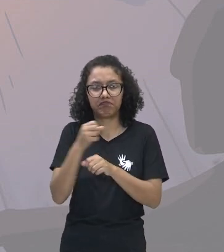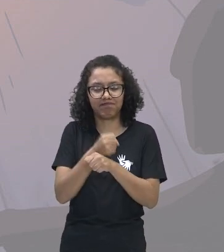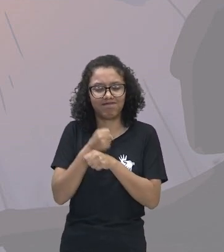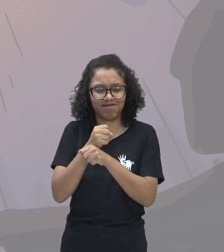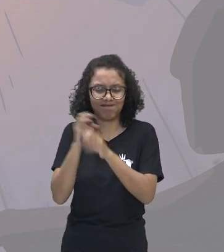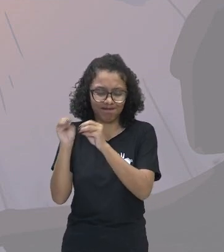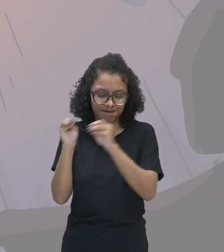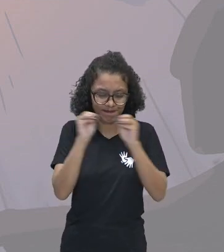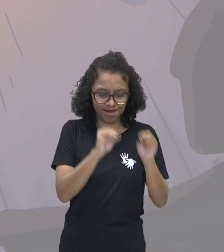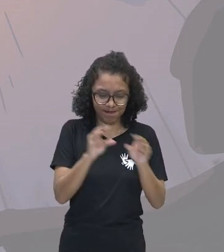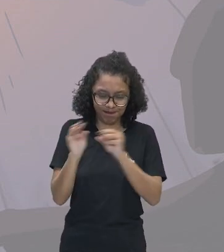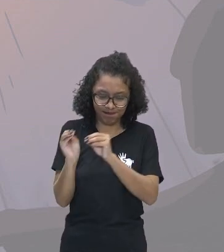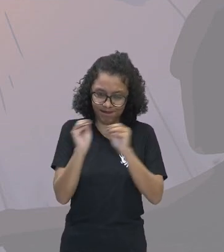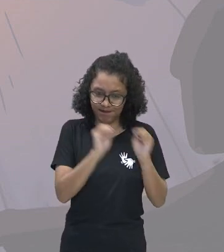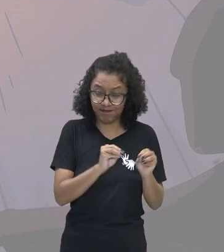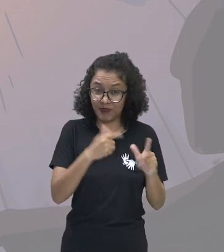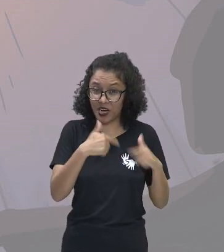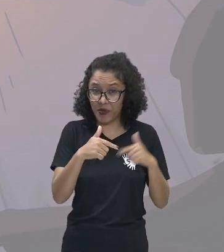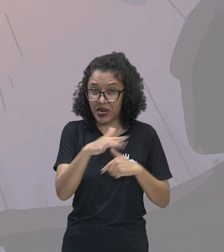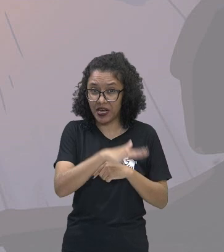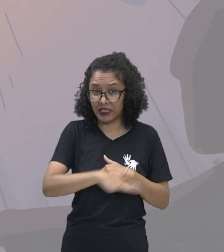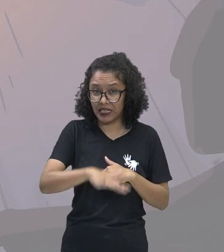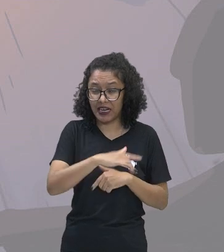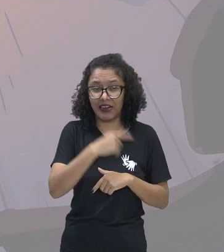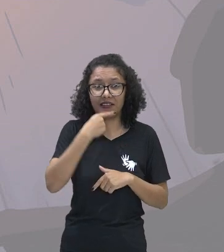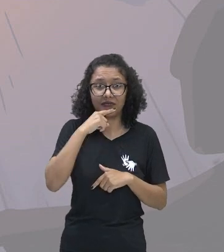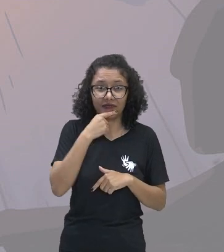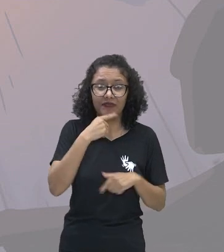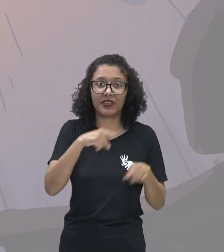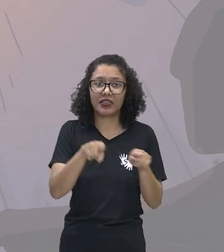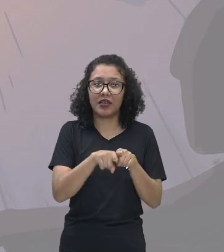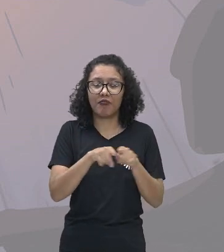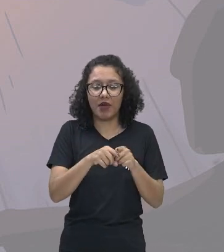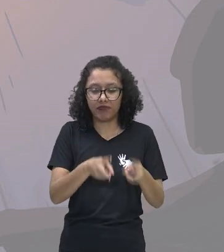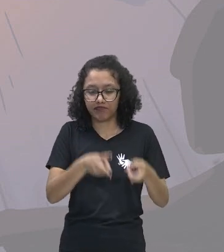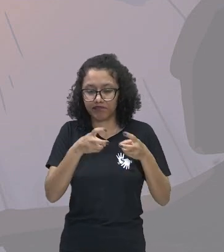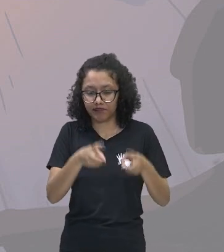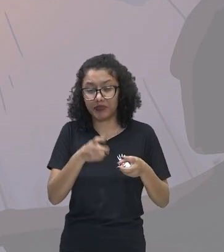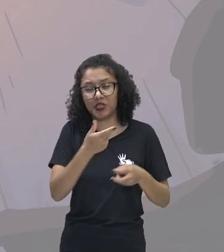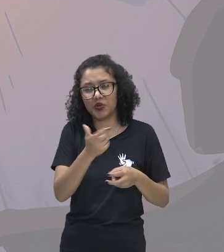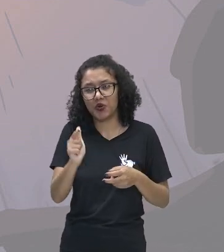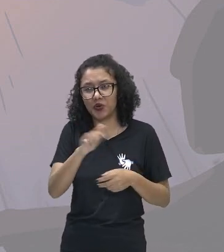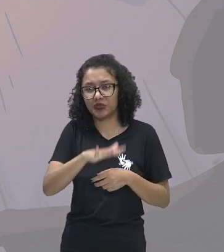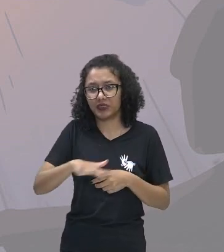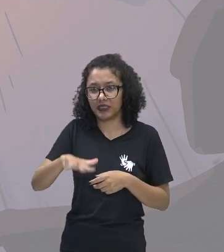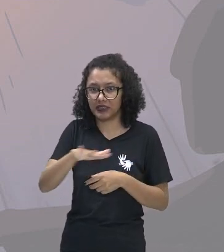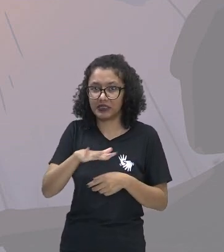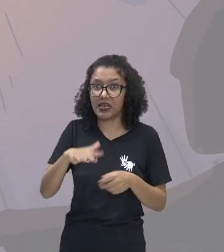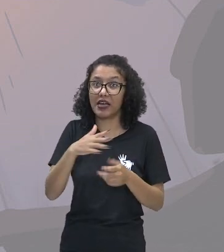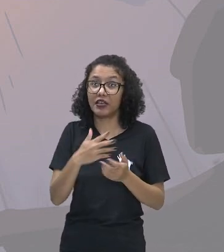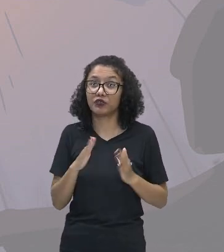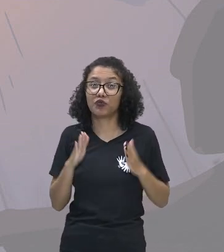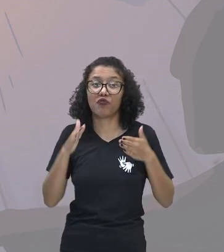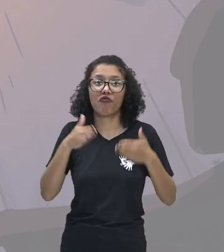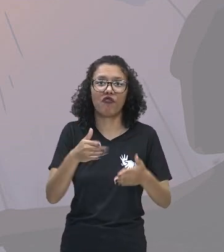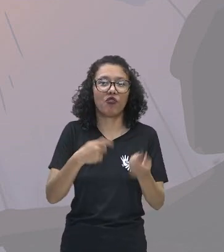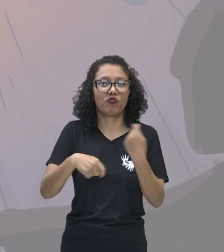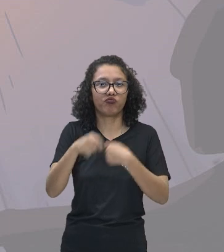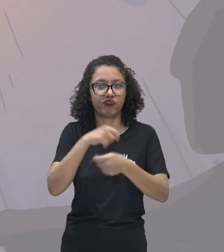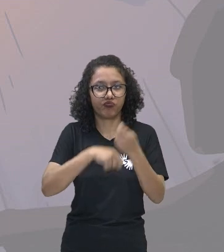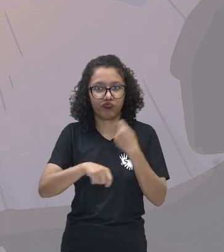para trabalhar nas plantações de açúcar, nas minas e em outras atividades econômicas.